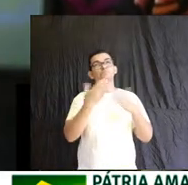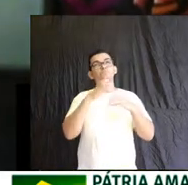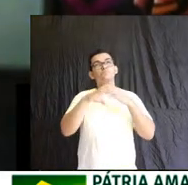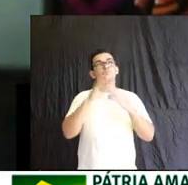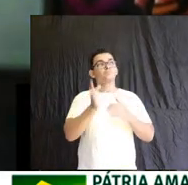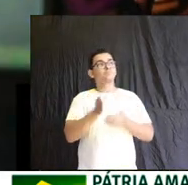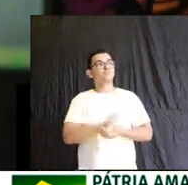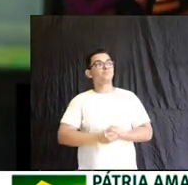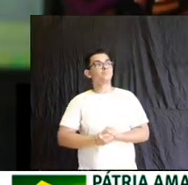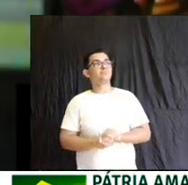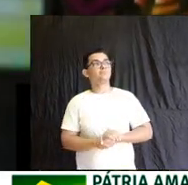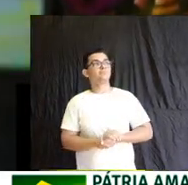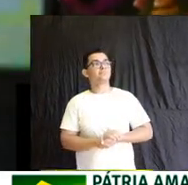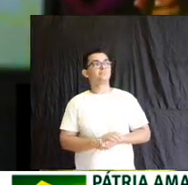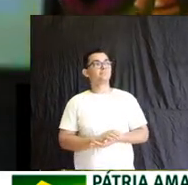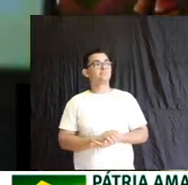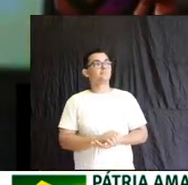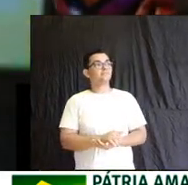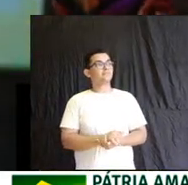André quer?